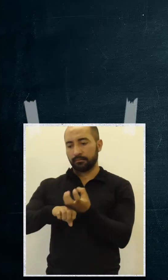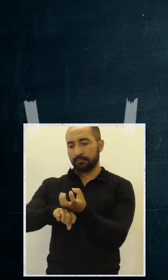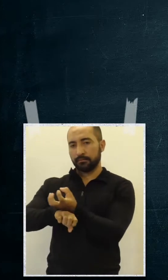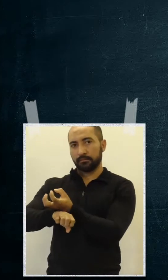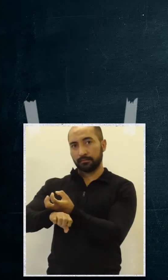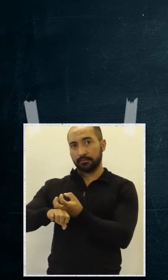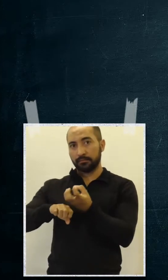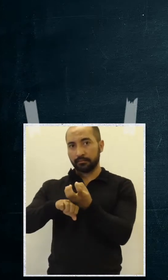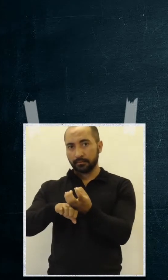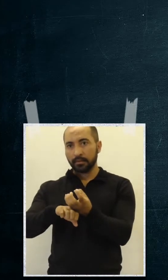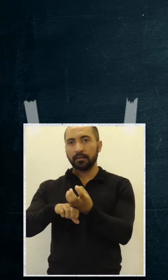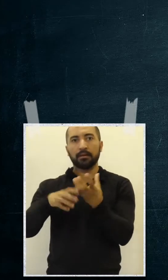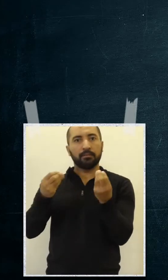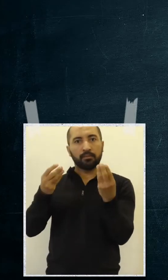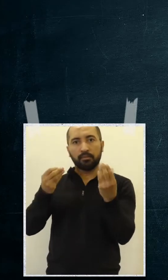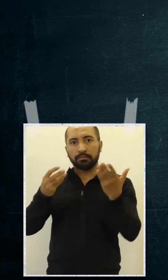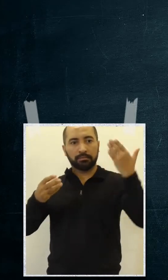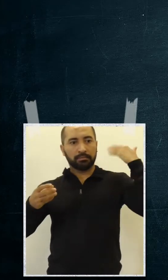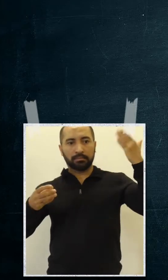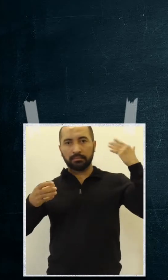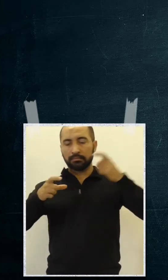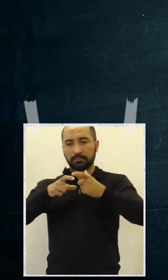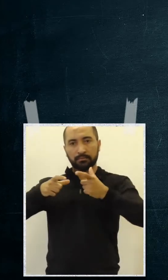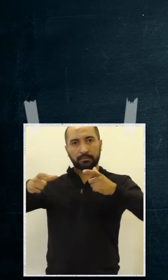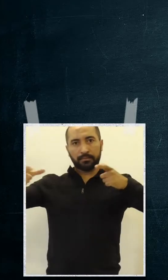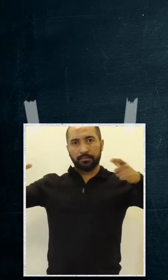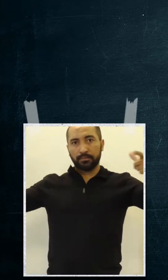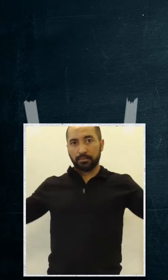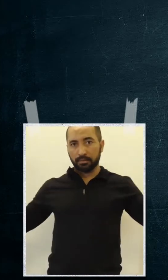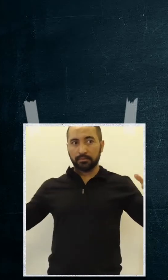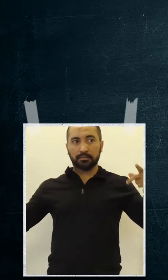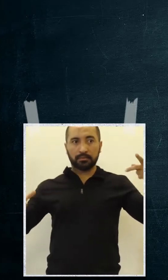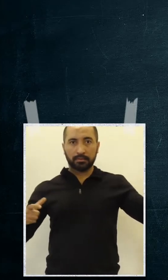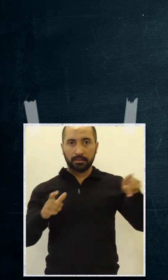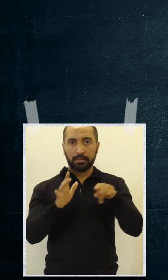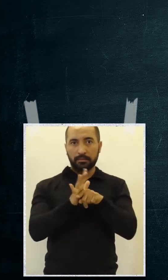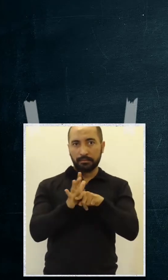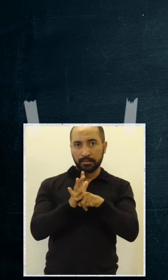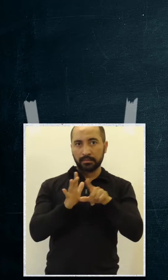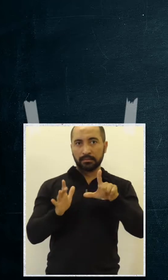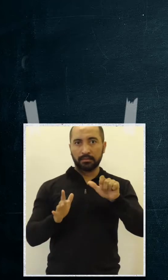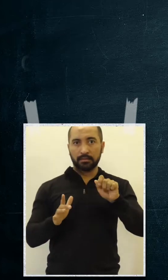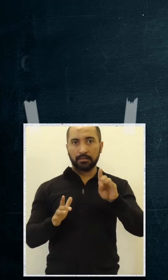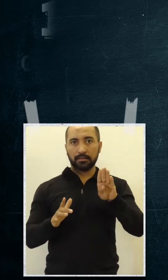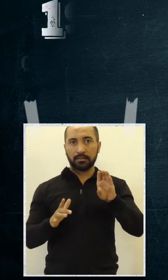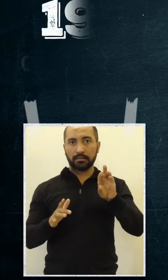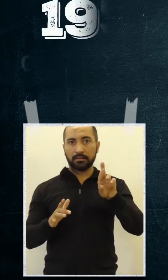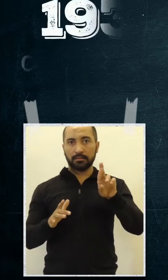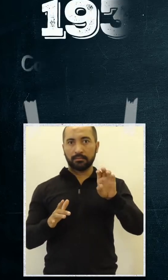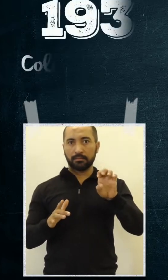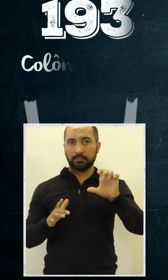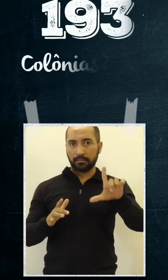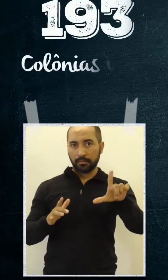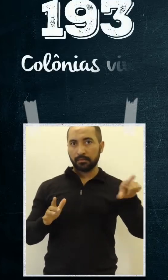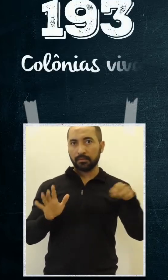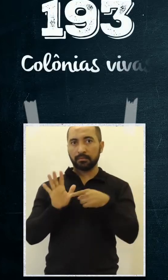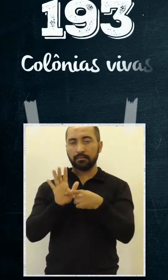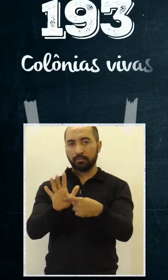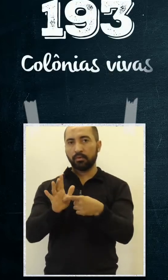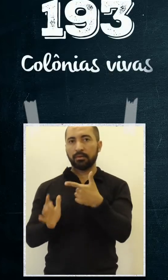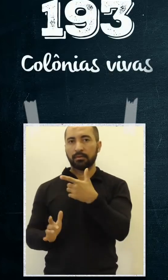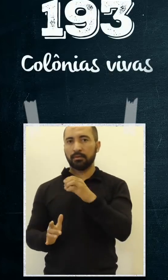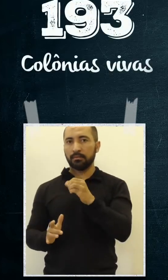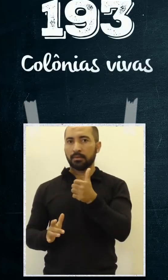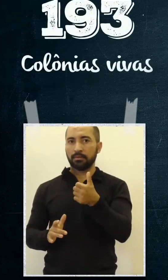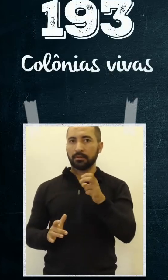brasileiros, como mostram os trabalhos de Laborel. Durante nossas amostragens em 2015 e 2016, foram observadas 193 colônias vivas